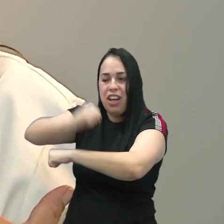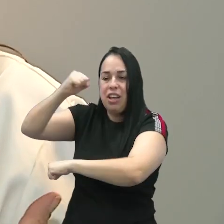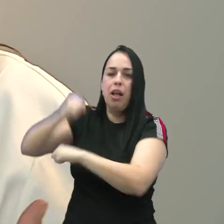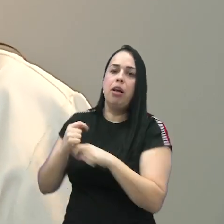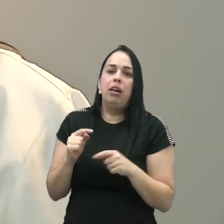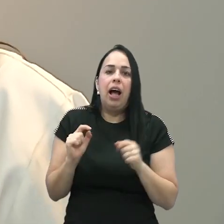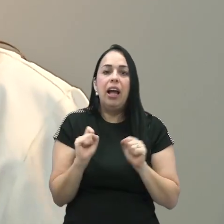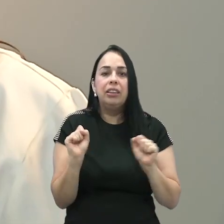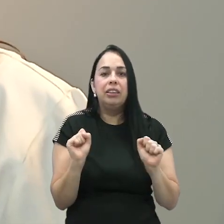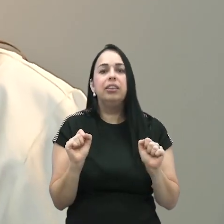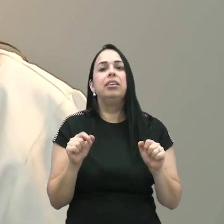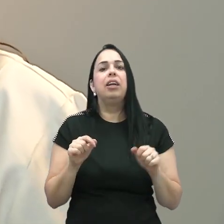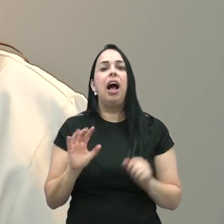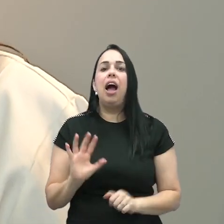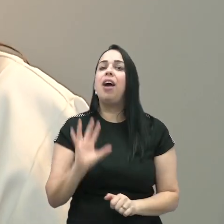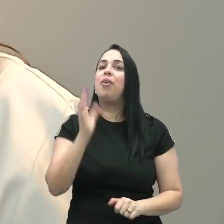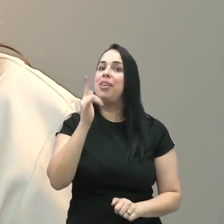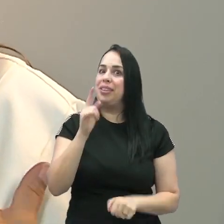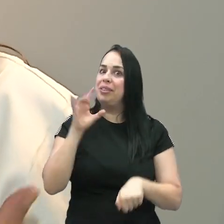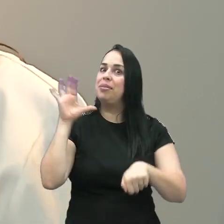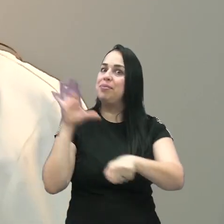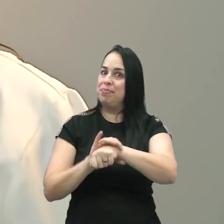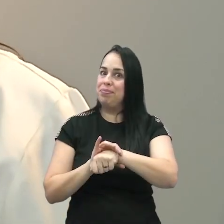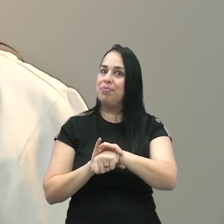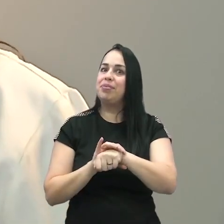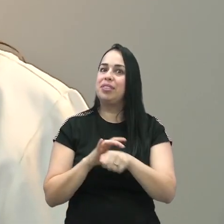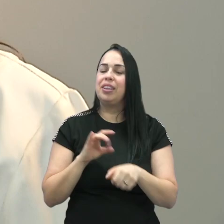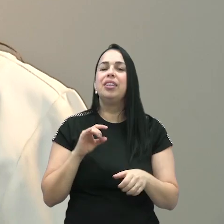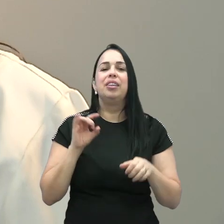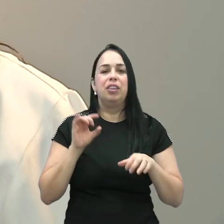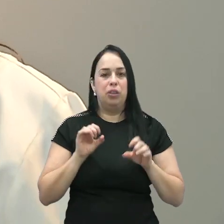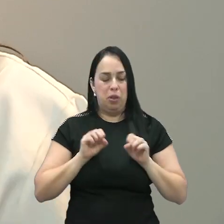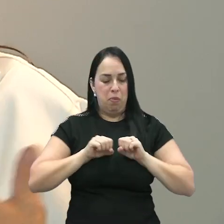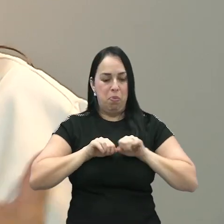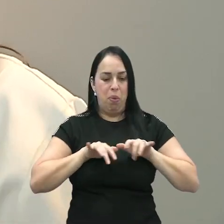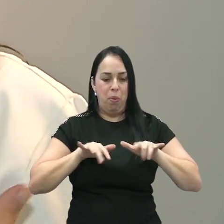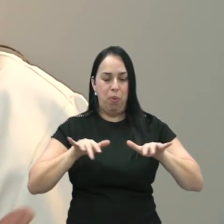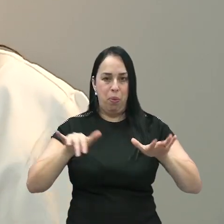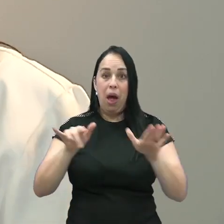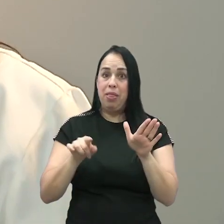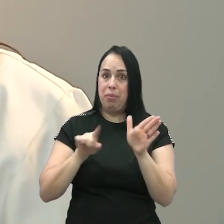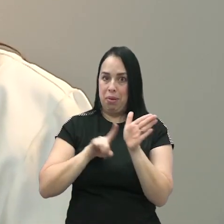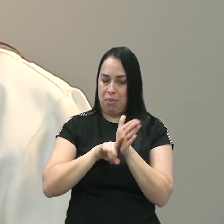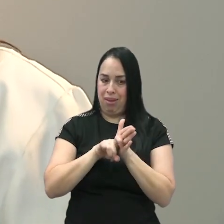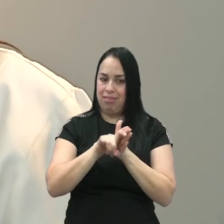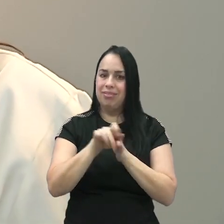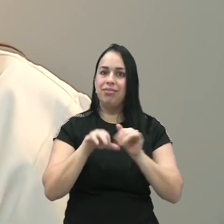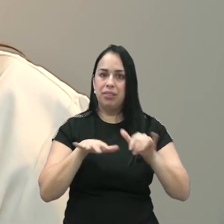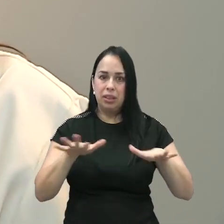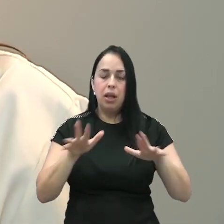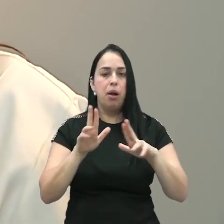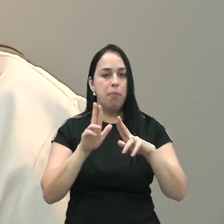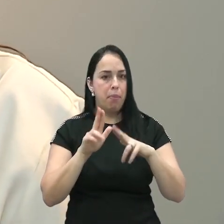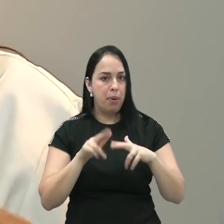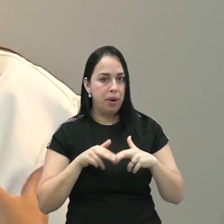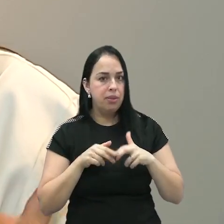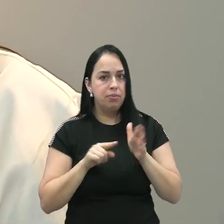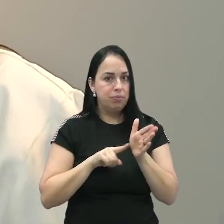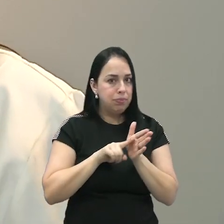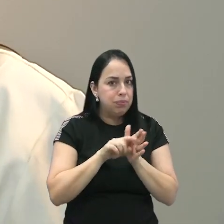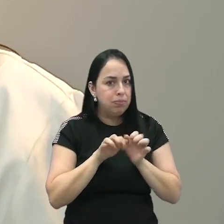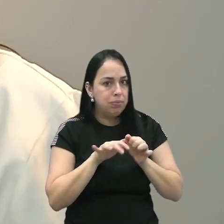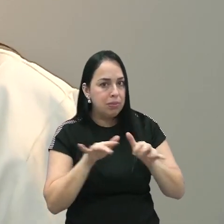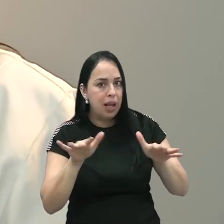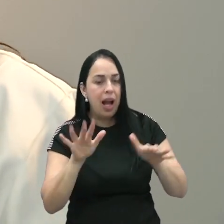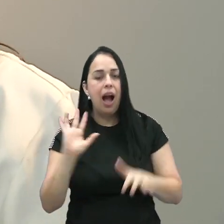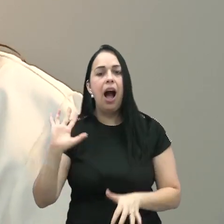por conta da temperatura mais baixa, aumenta a proliferação viral, né, viral e bacteriana. Então, com o aumento da proliferação